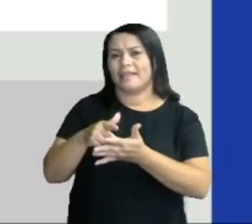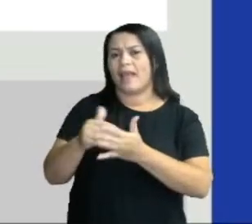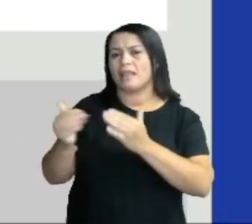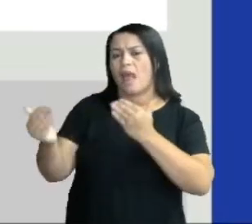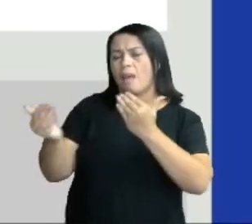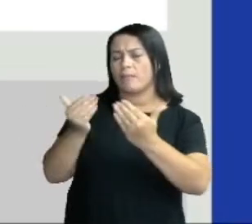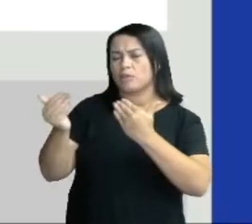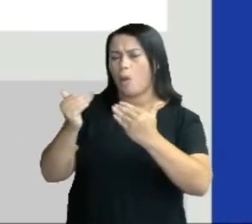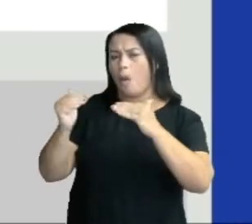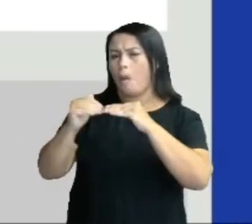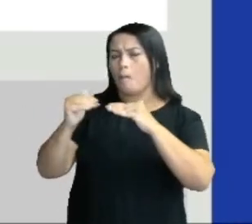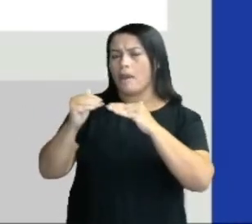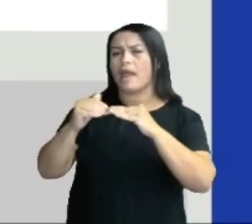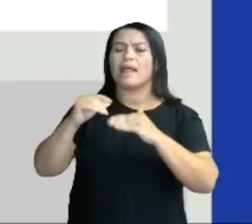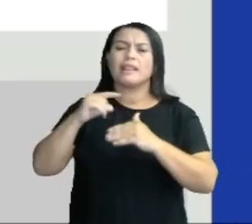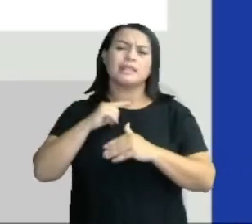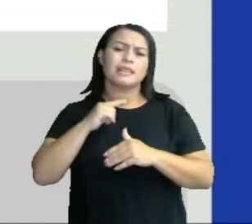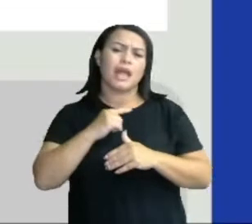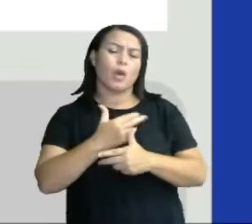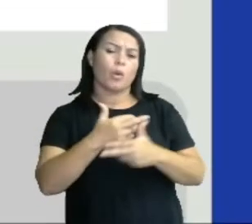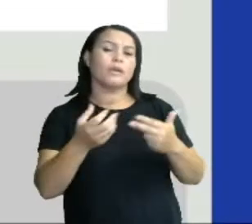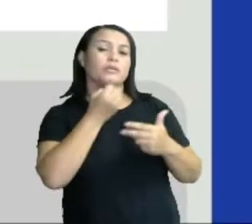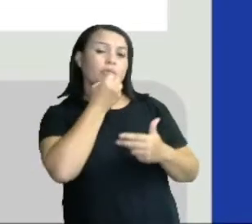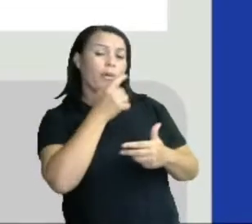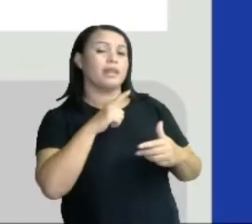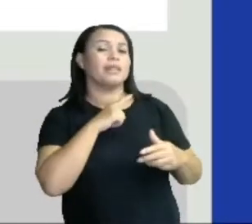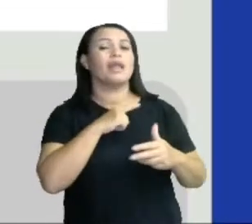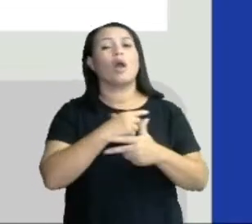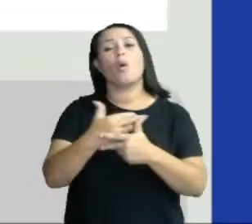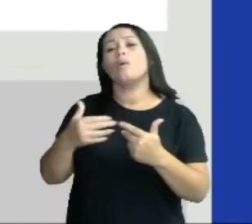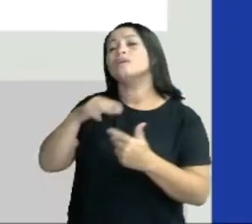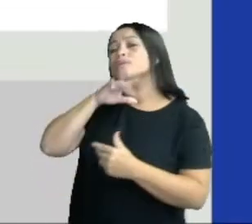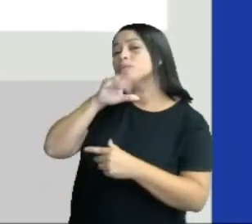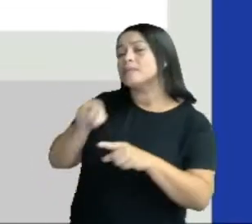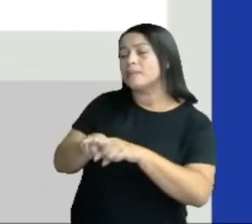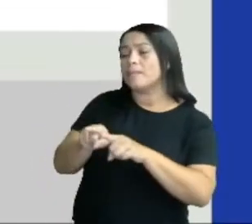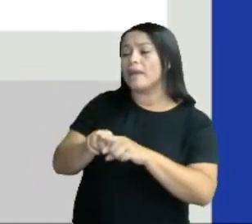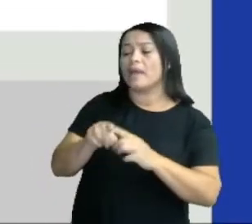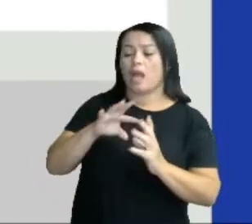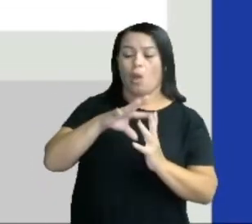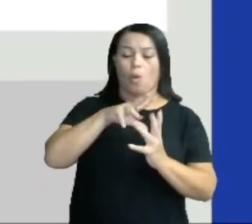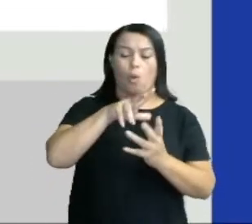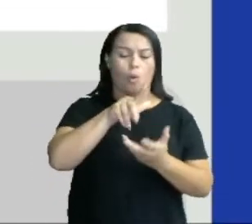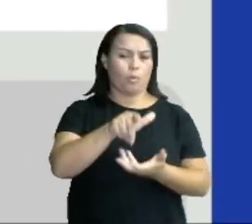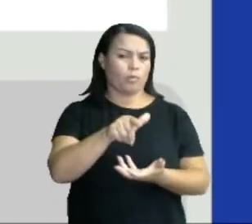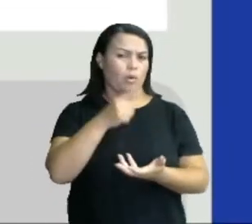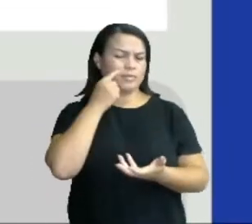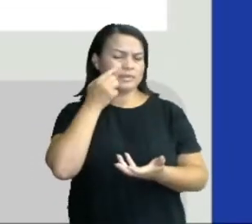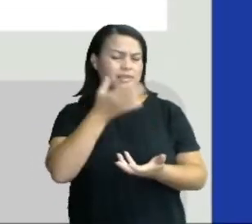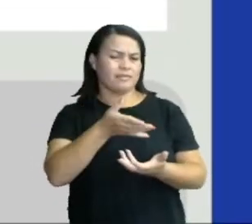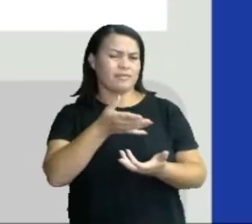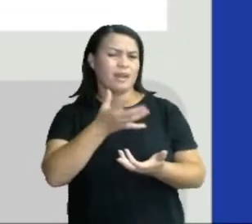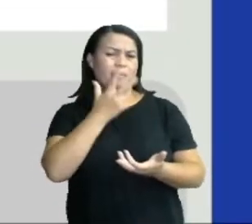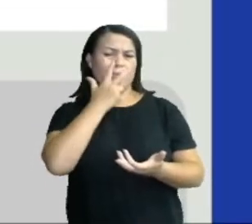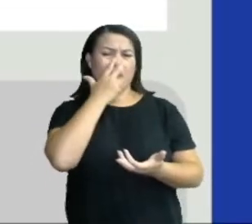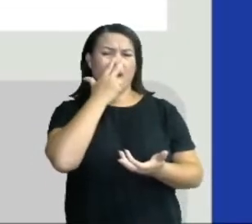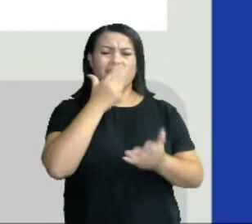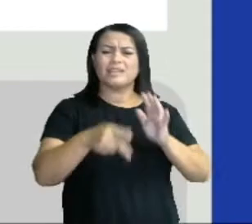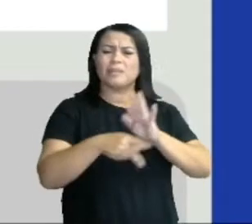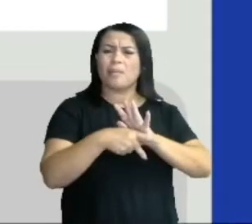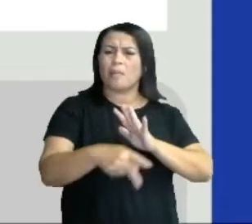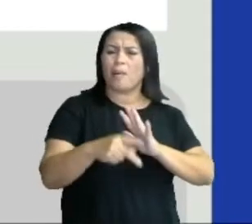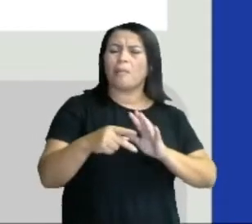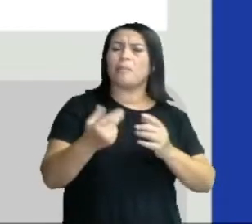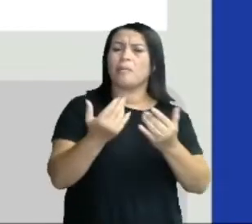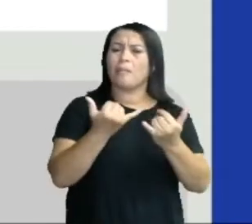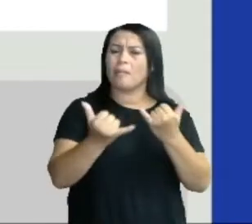Existem vantagens e desvantagens em relação ao globo. Tipo, em relação ao formato, por se aproximar mais da realidade da Terra, naturalmente